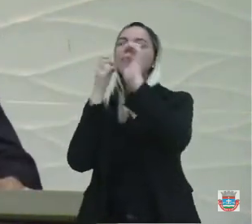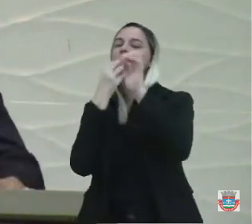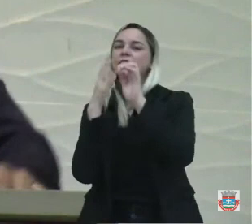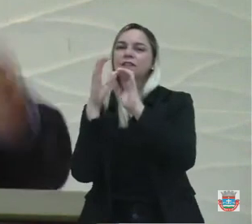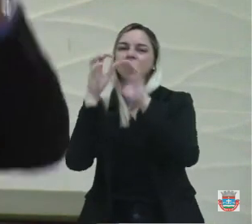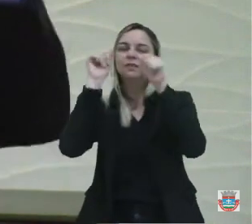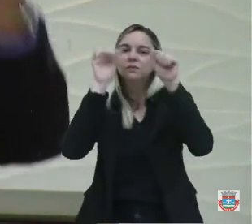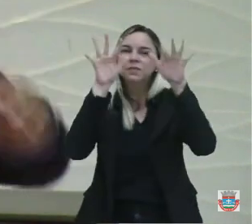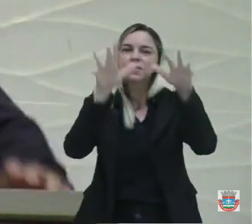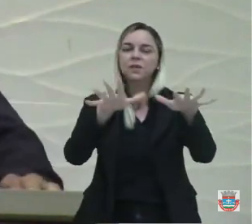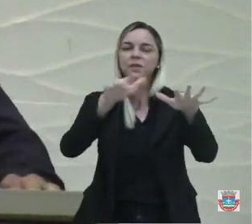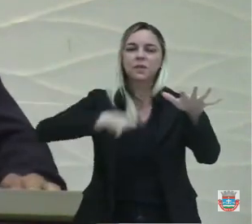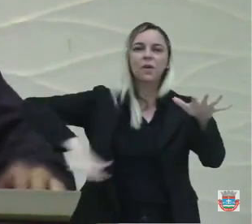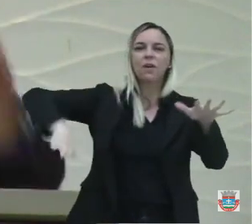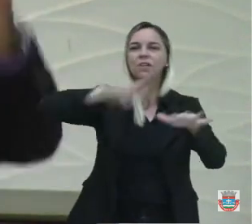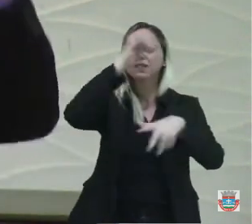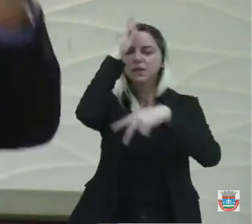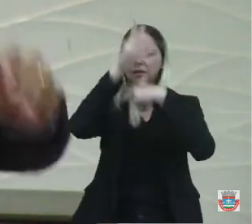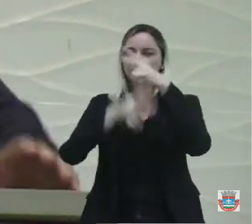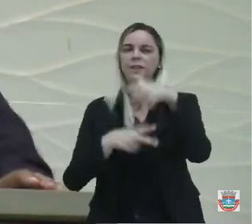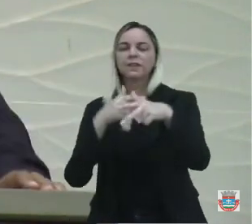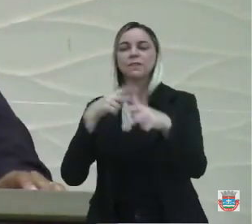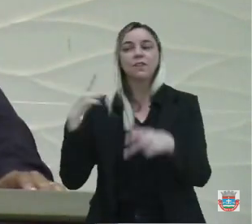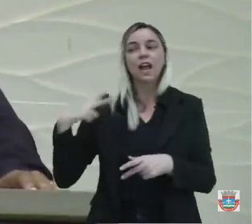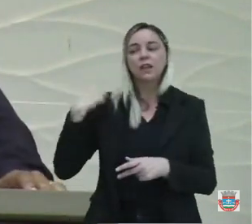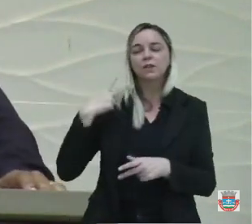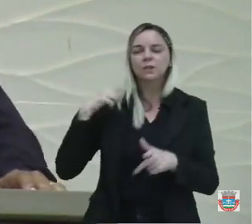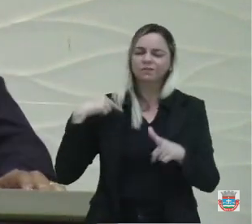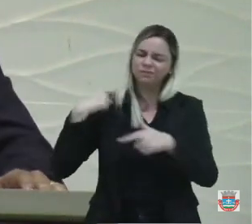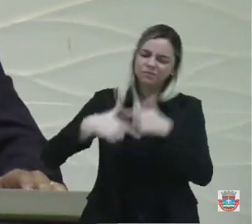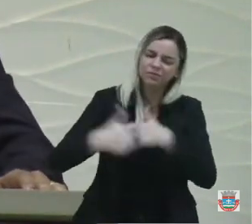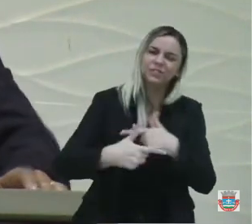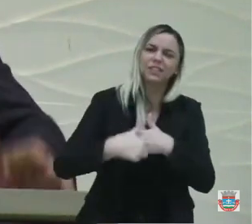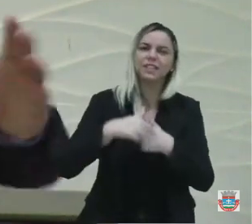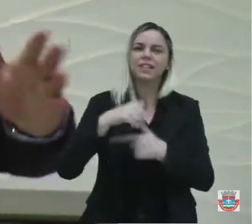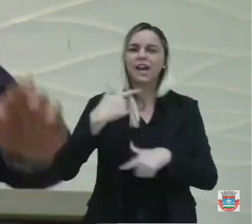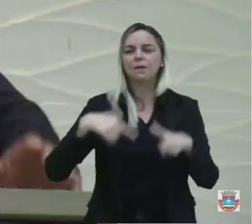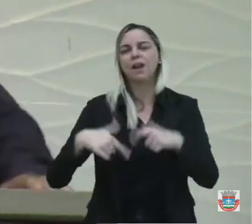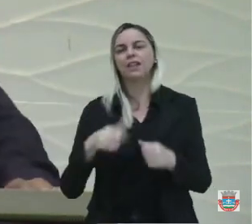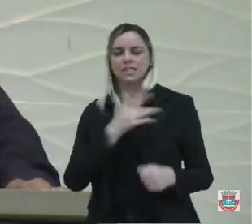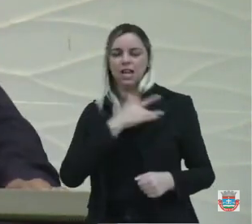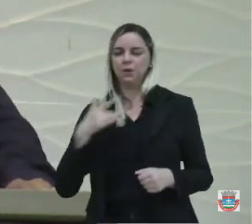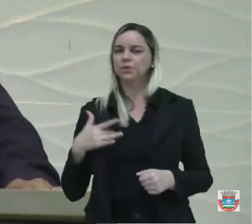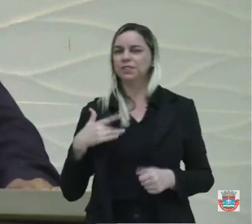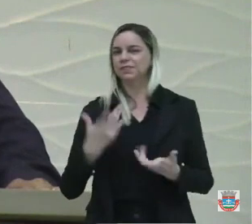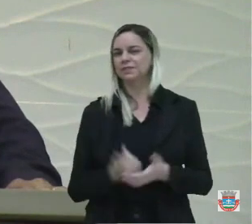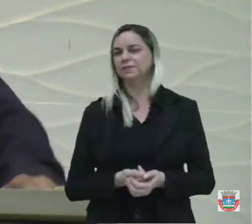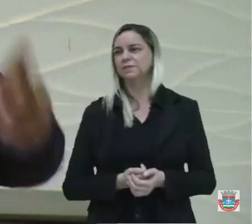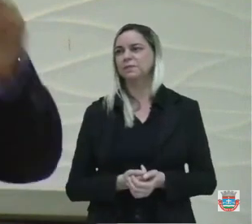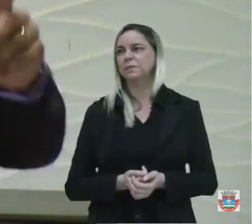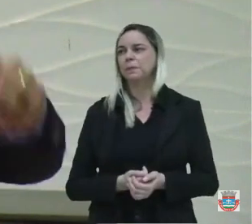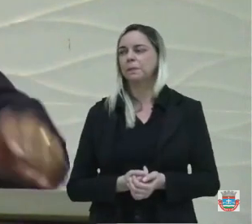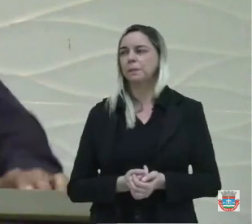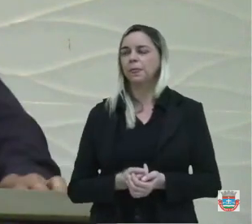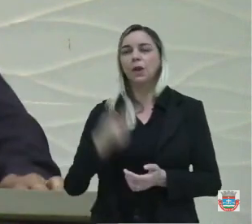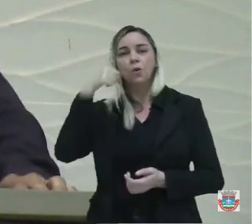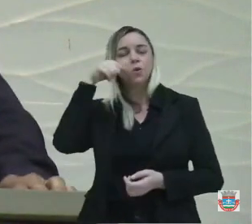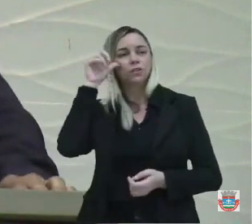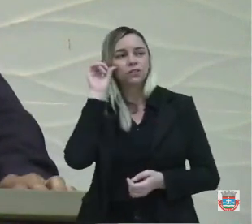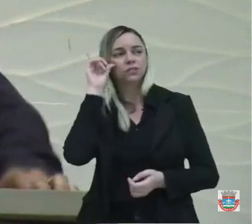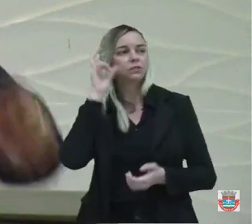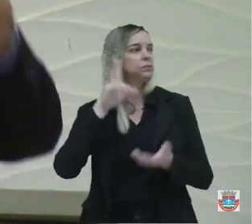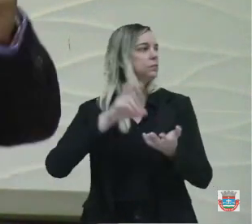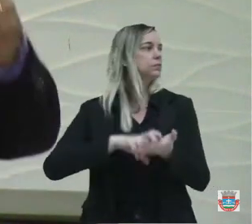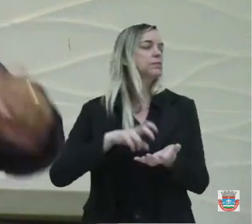Bentenses, e esse vereador que tem tanto trabalha na saúde de São Bento Una. Na segunda já tive em Moreno, ontem de